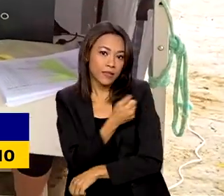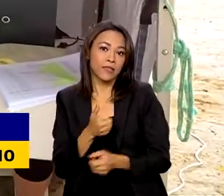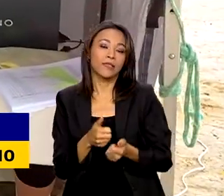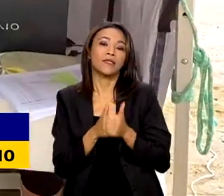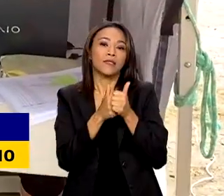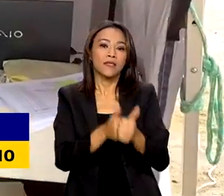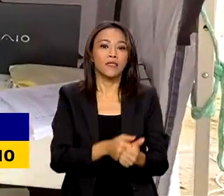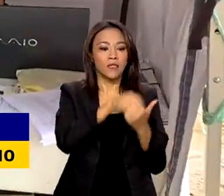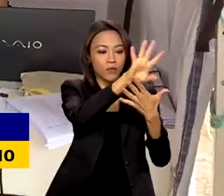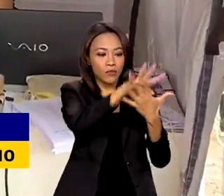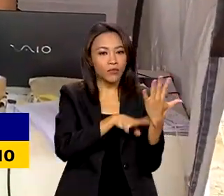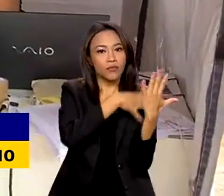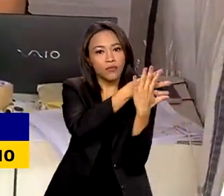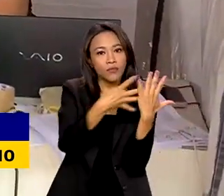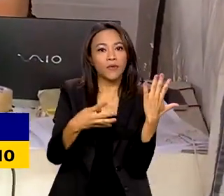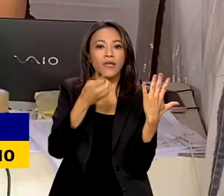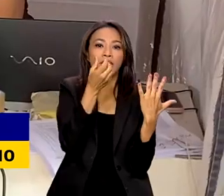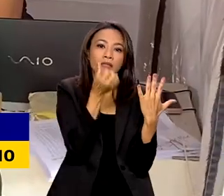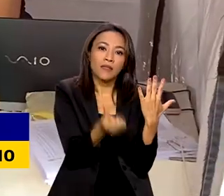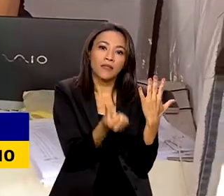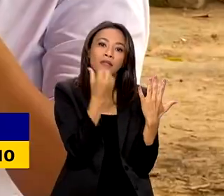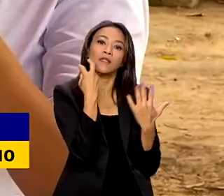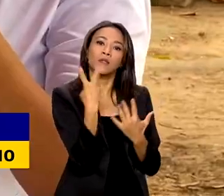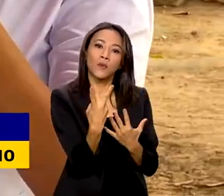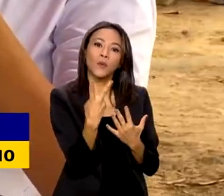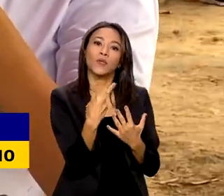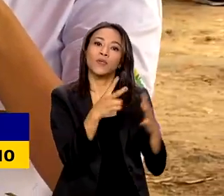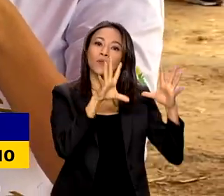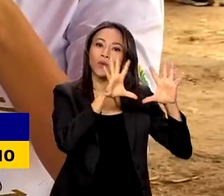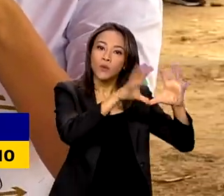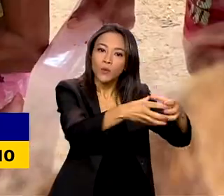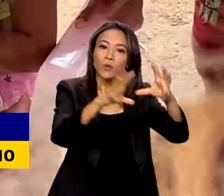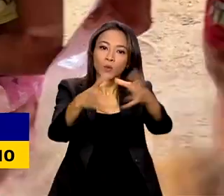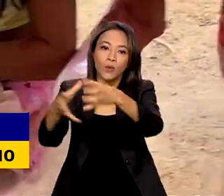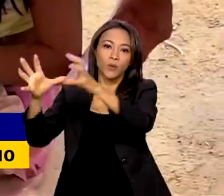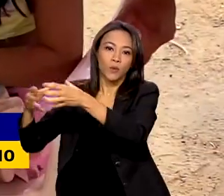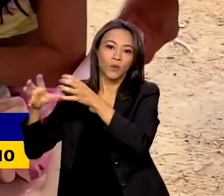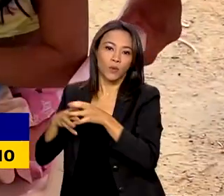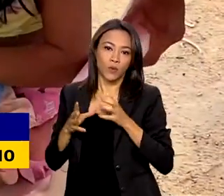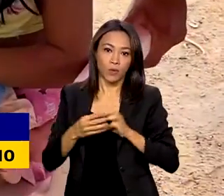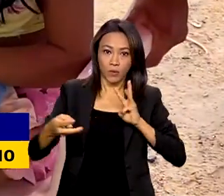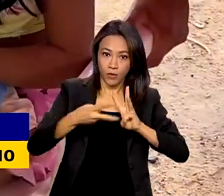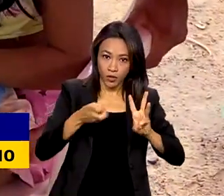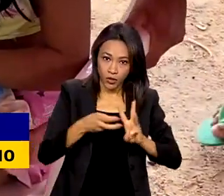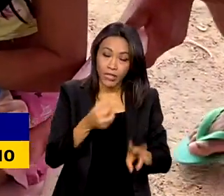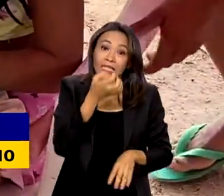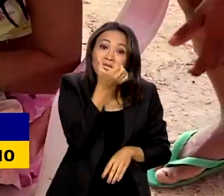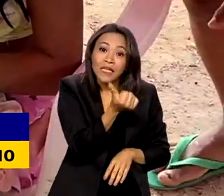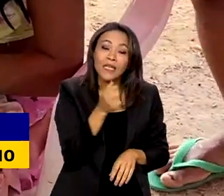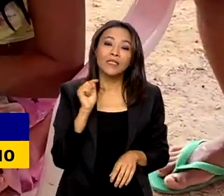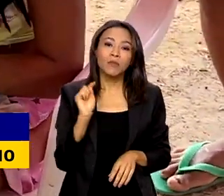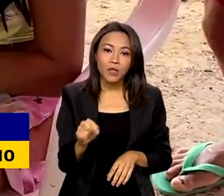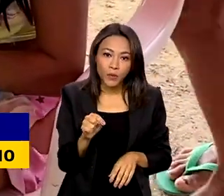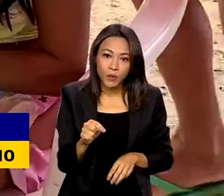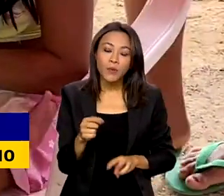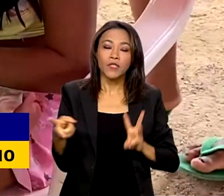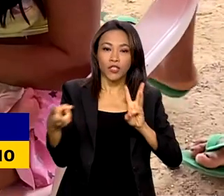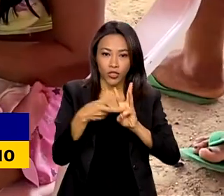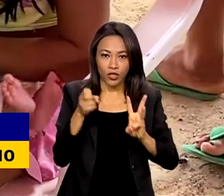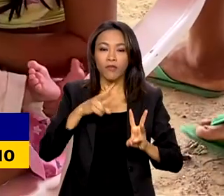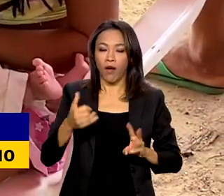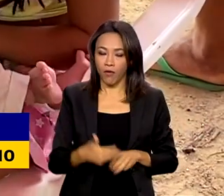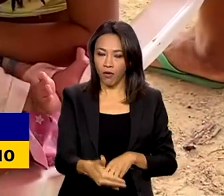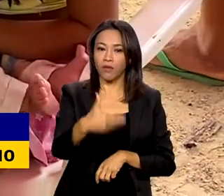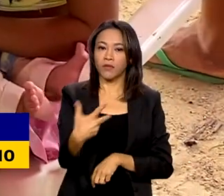em 62 aldeias do estado do Amazonas. Cerca de 6 mil indígenas serão imunizados.